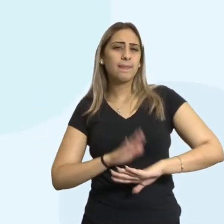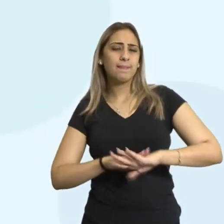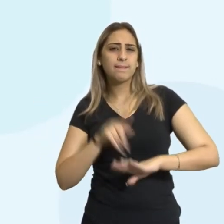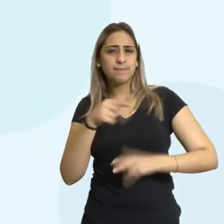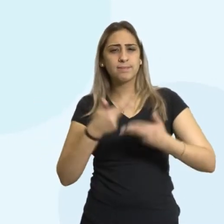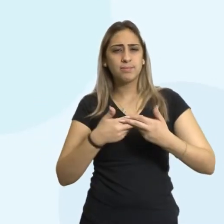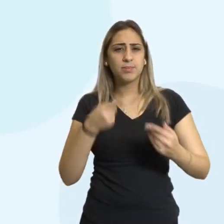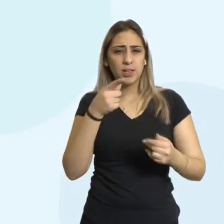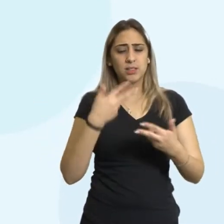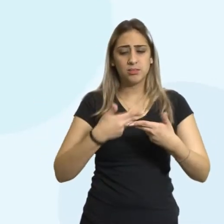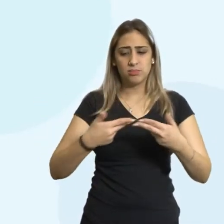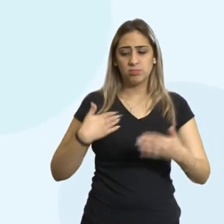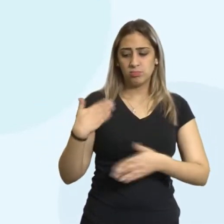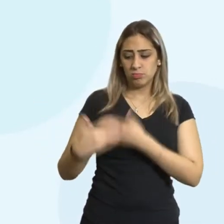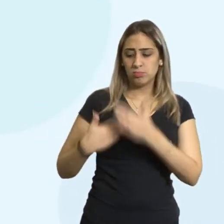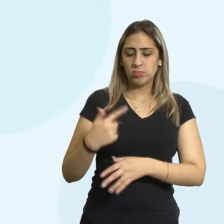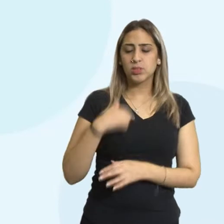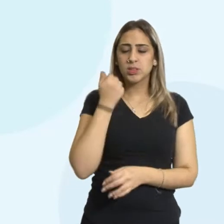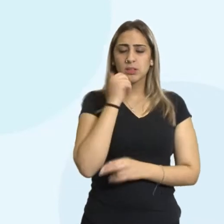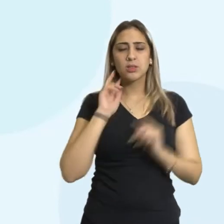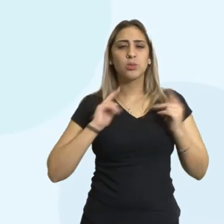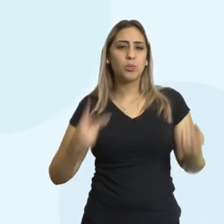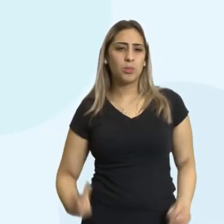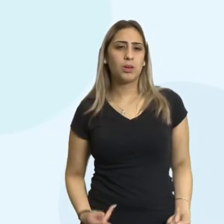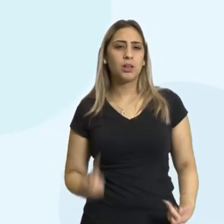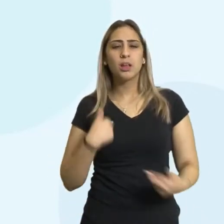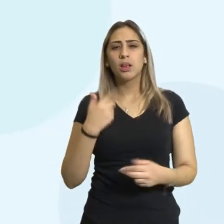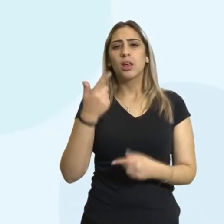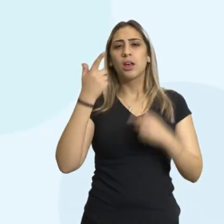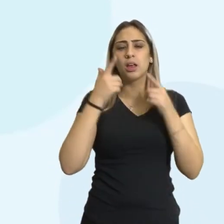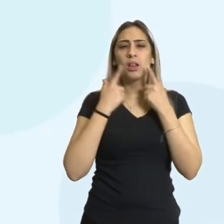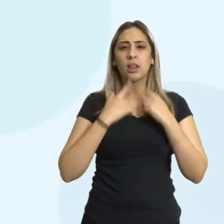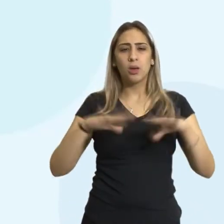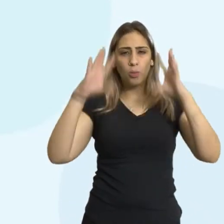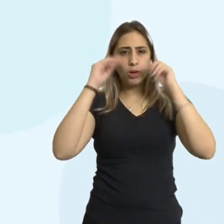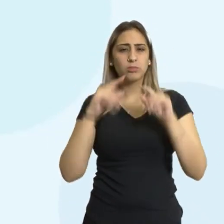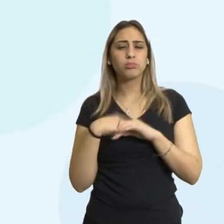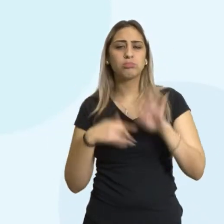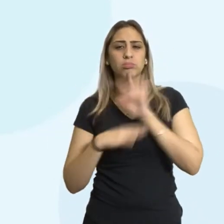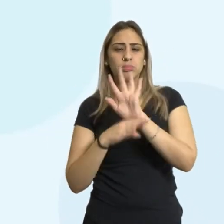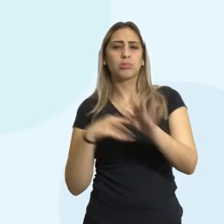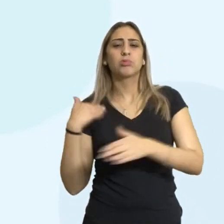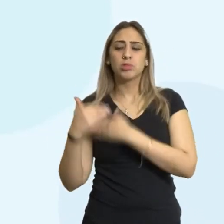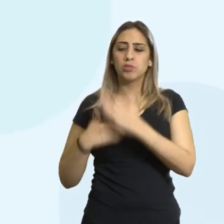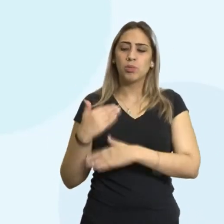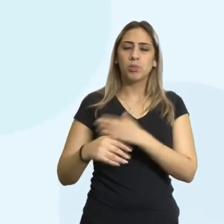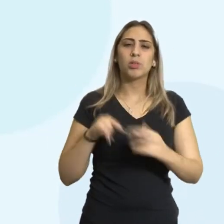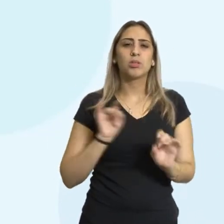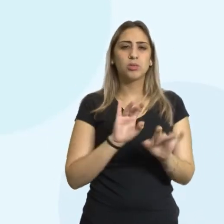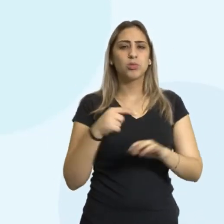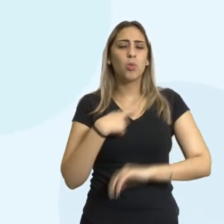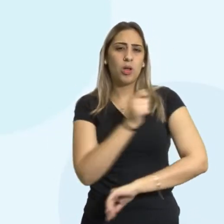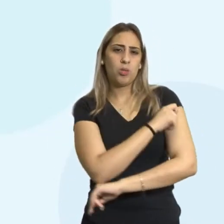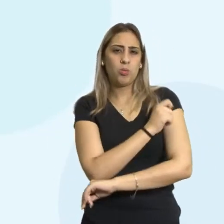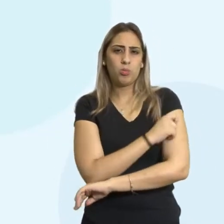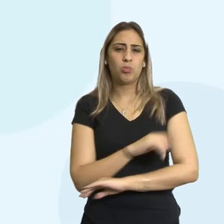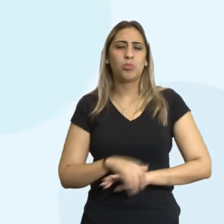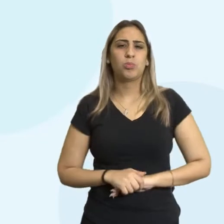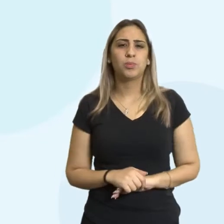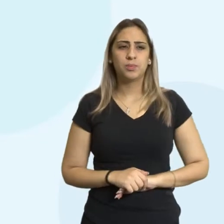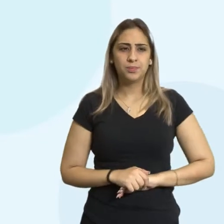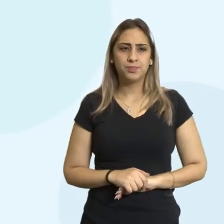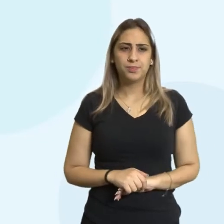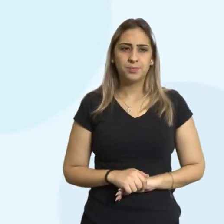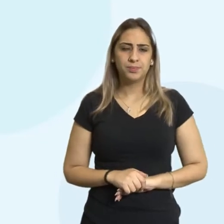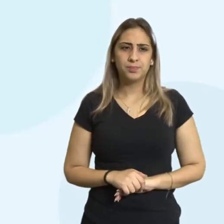falso Associação de ciências humanas e linguagens para ajudar aí no desenvolvimento do estudante que